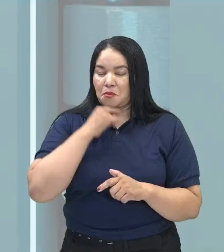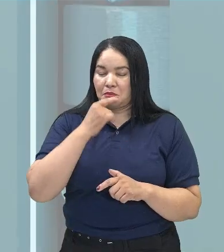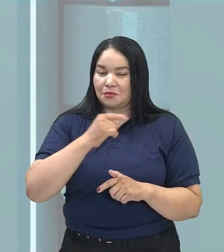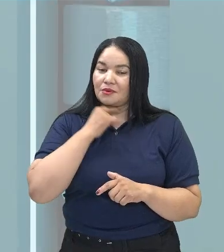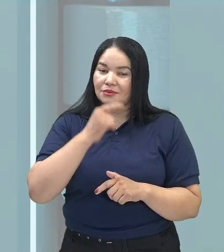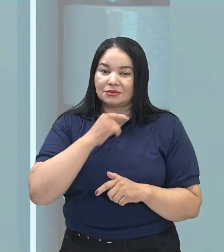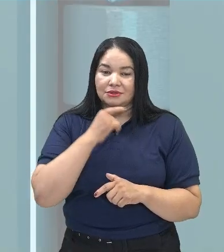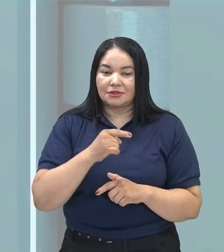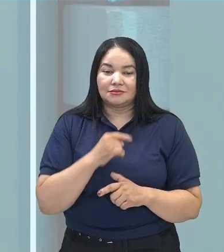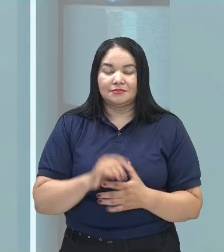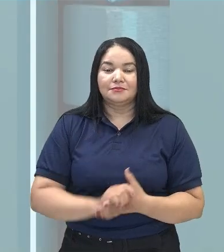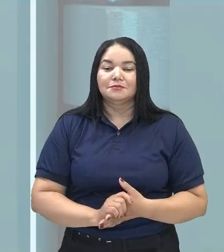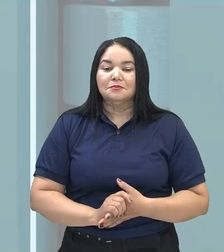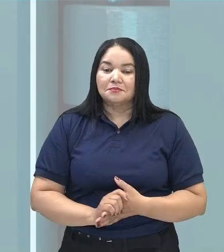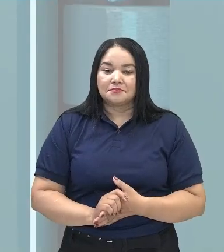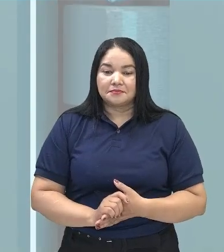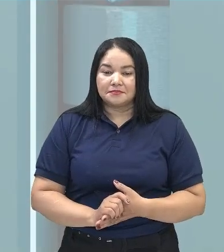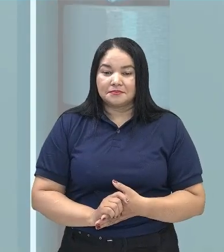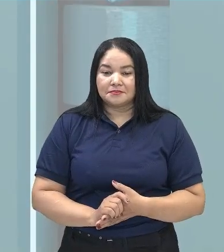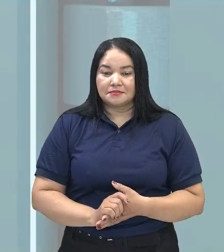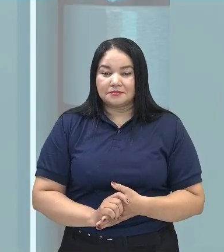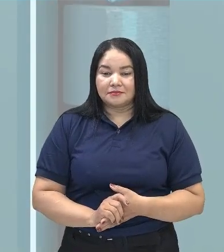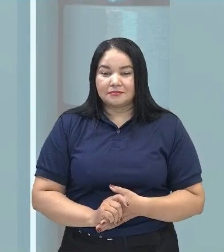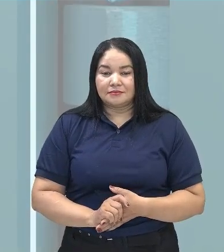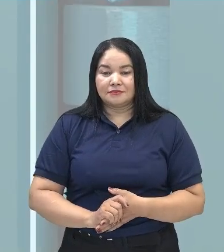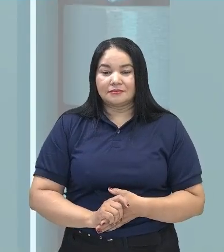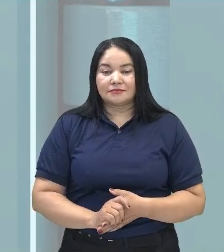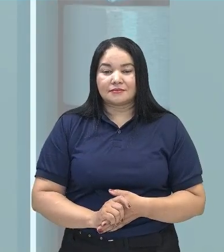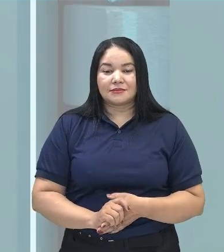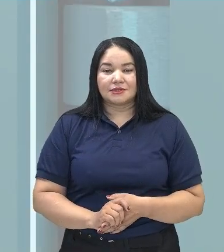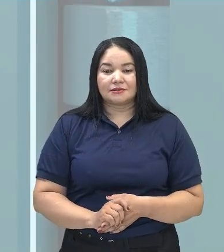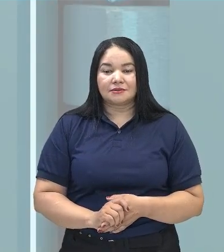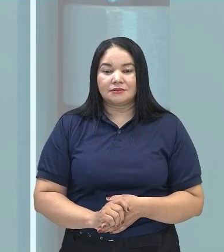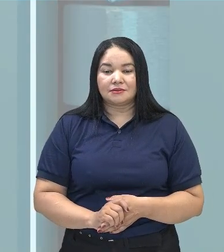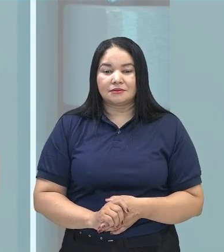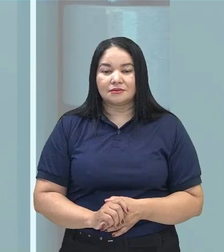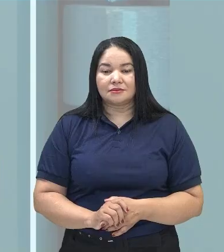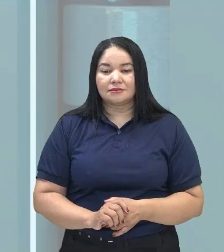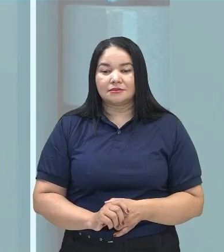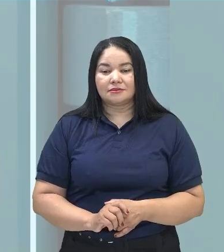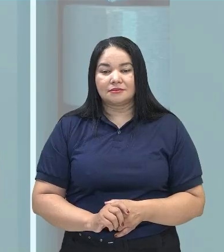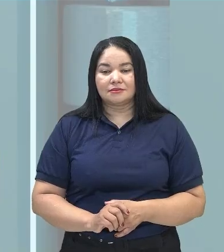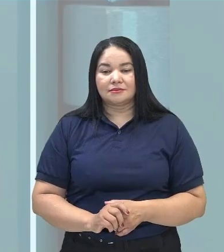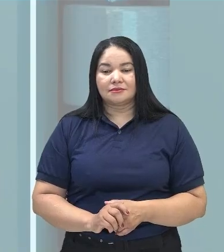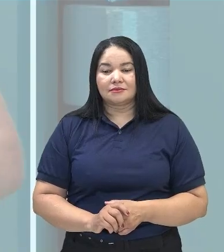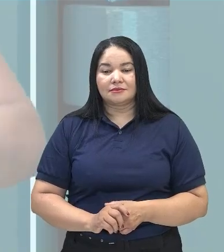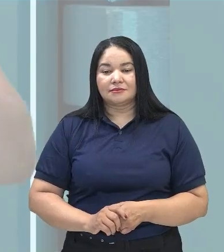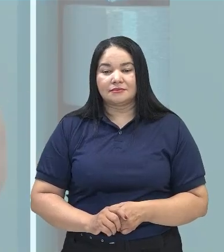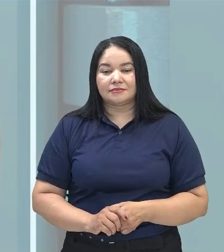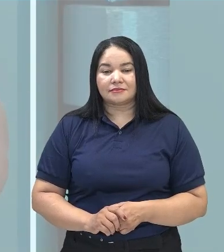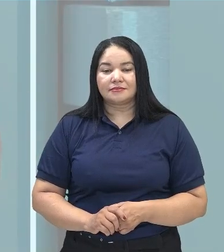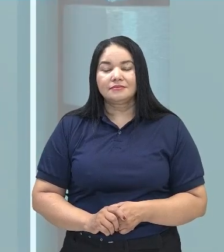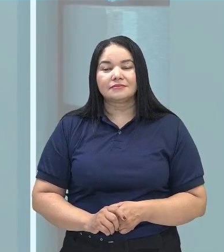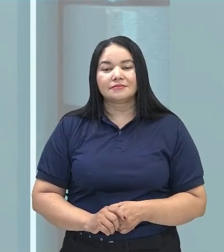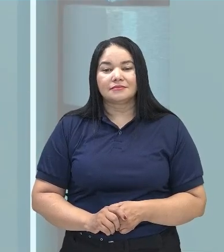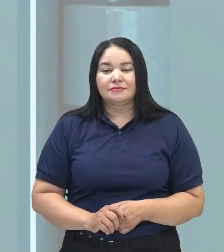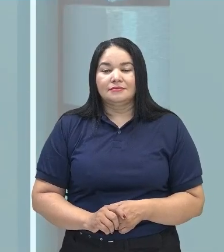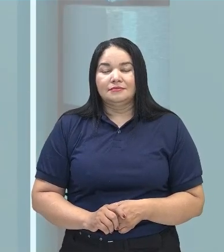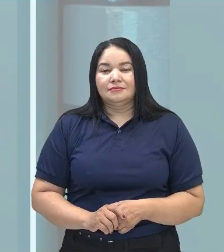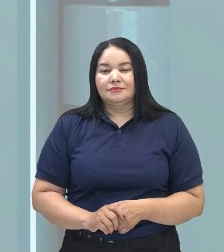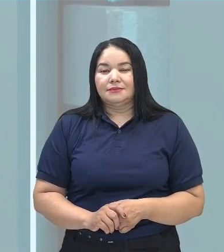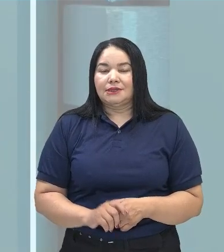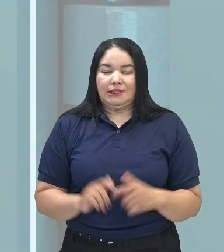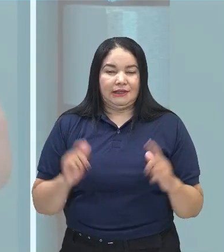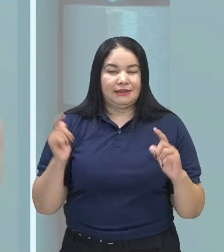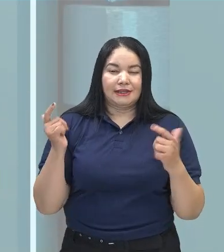né, alcançar essa intensidade do que a gente fala. Então a gente morre, né, de